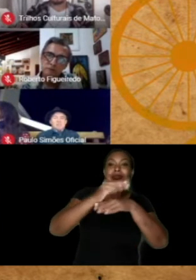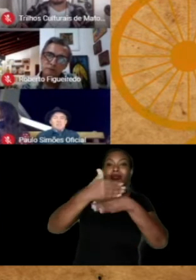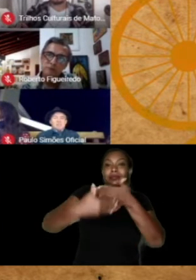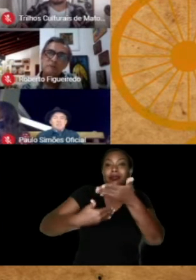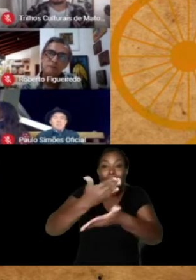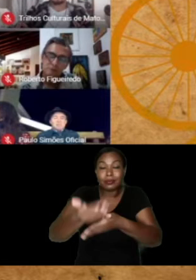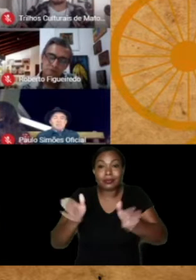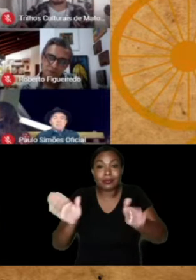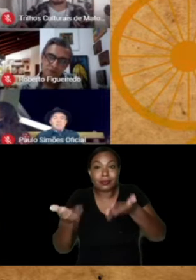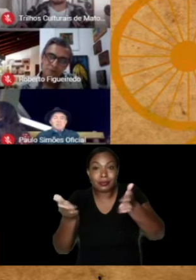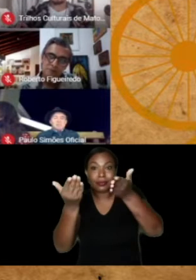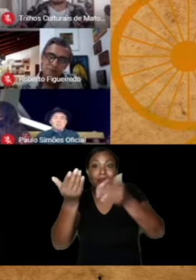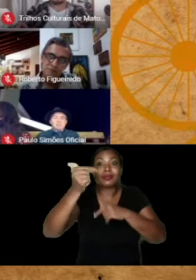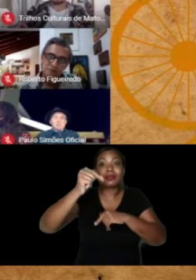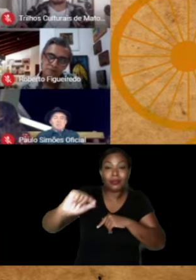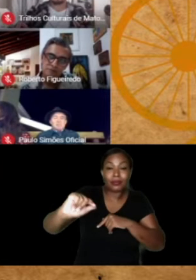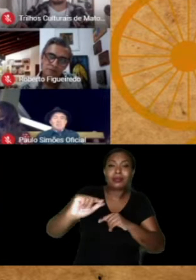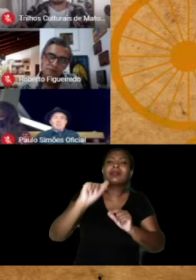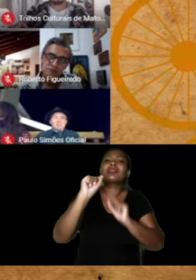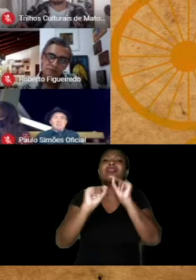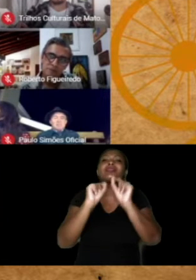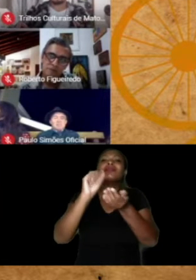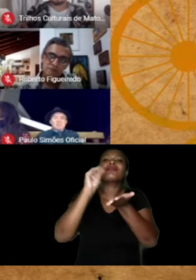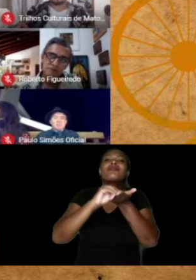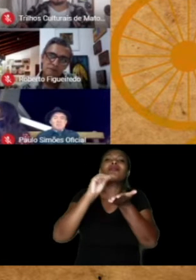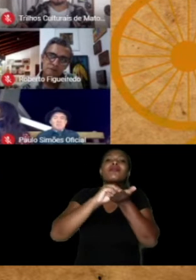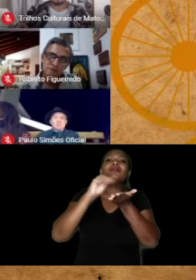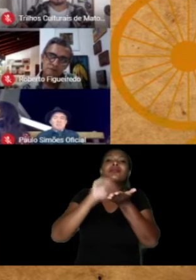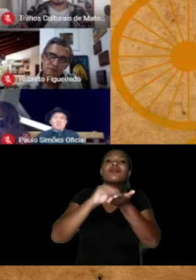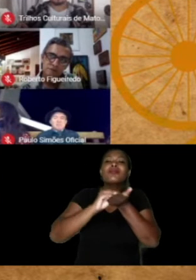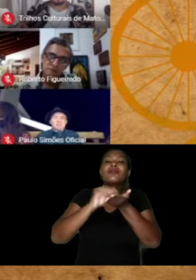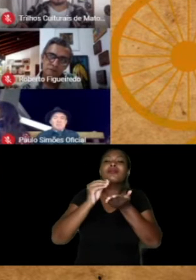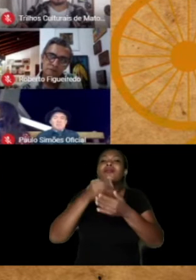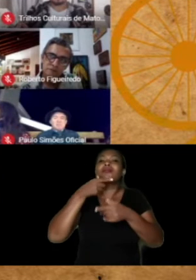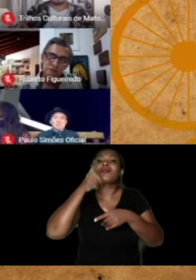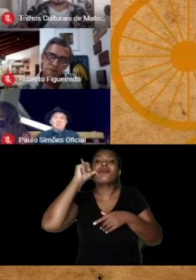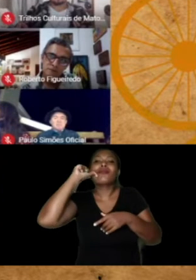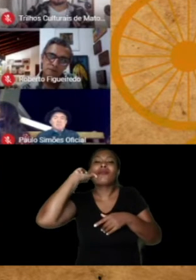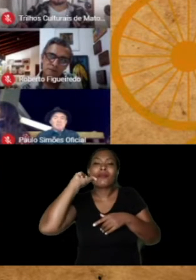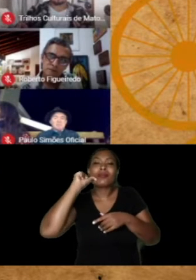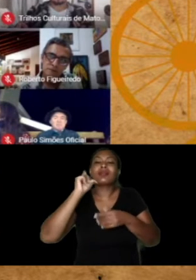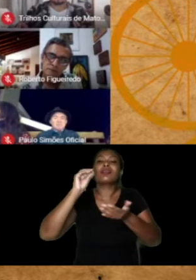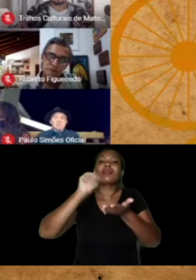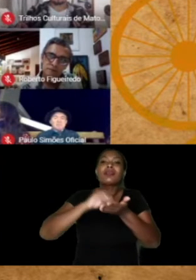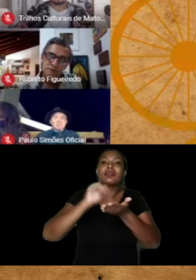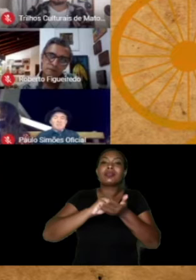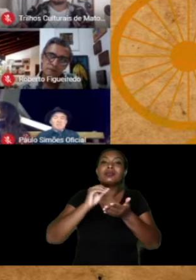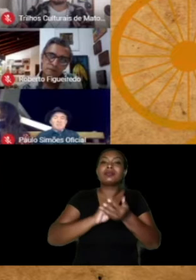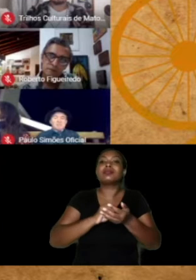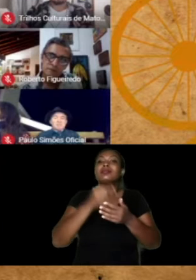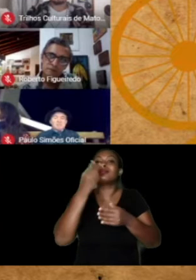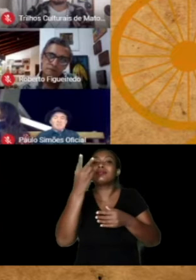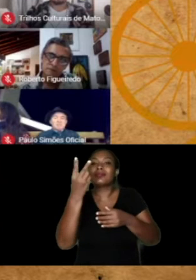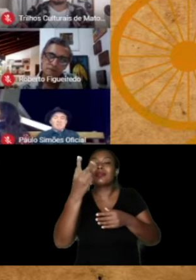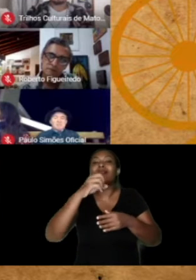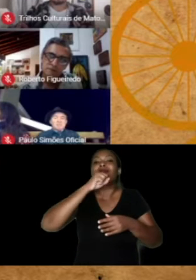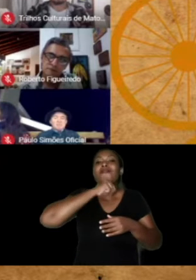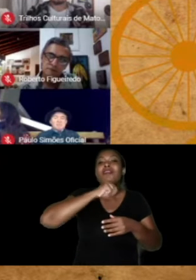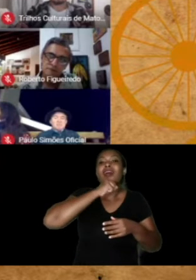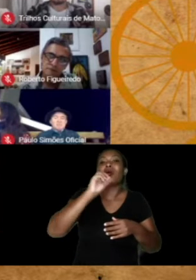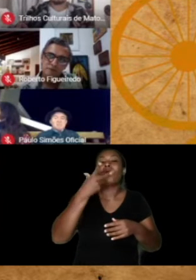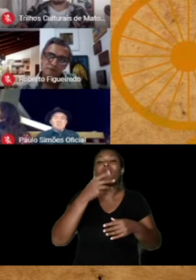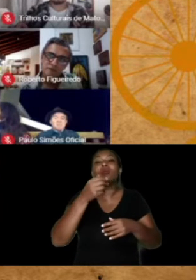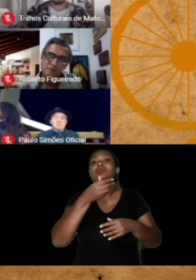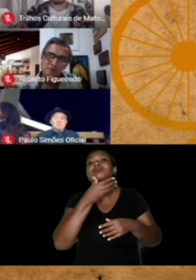outro. O que faltou ontem para o seu Edgar foram 2 velhos ou 2